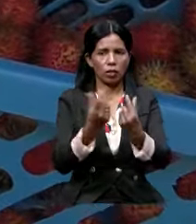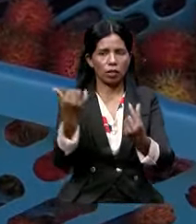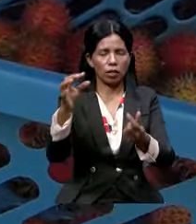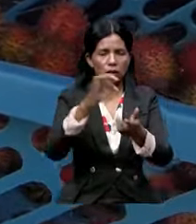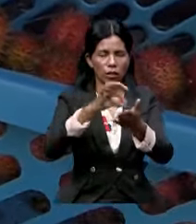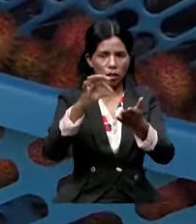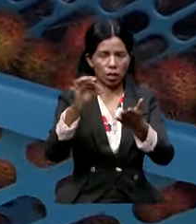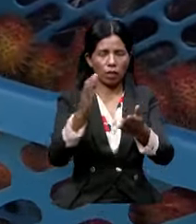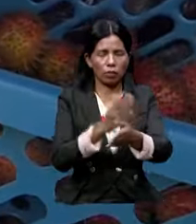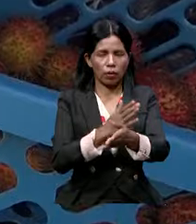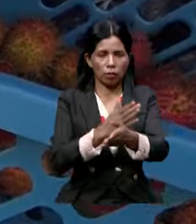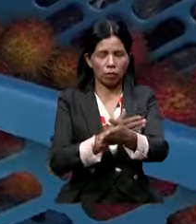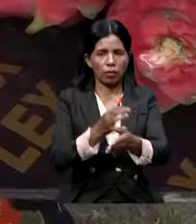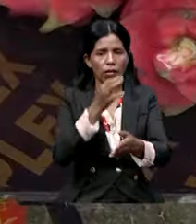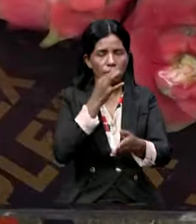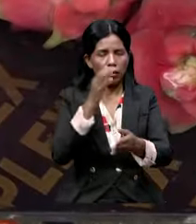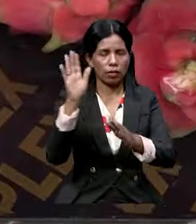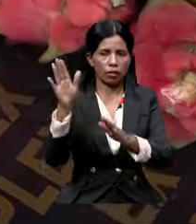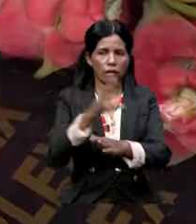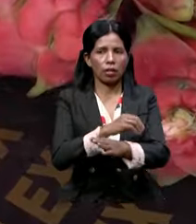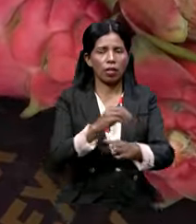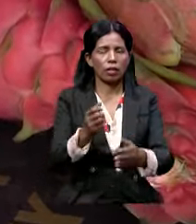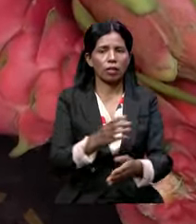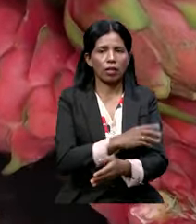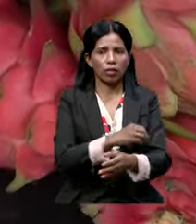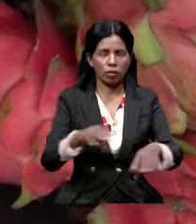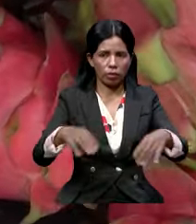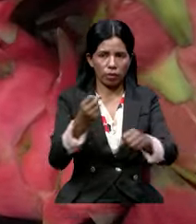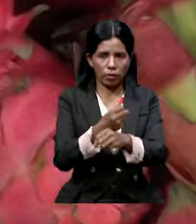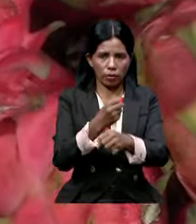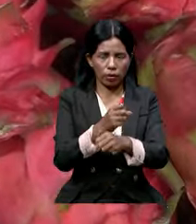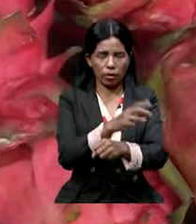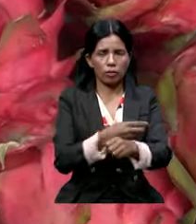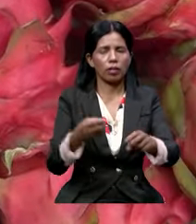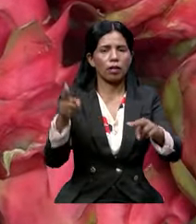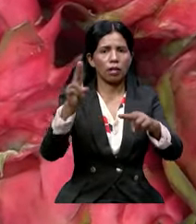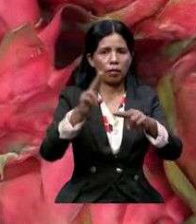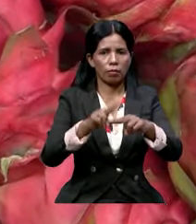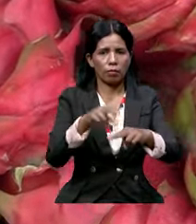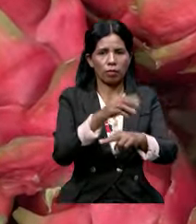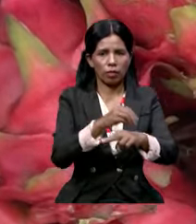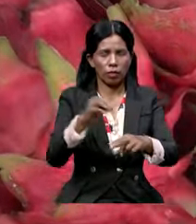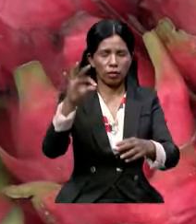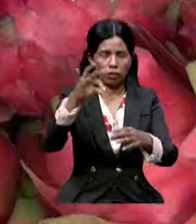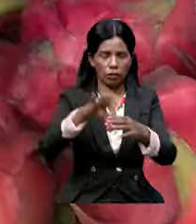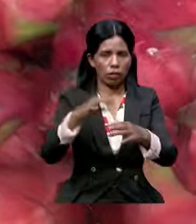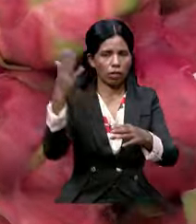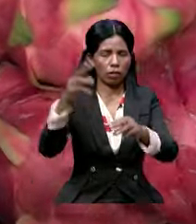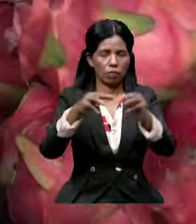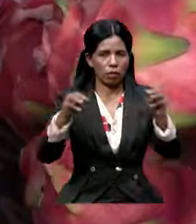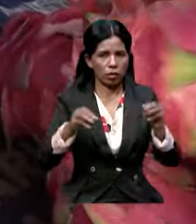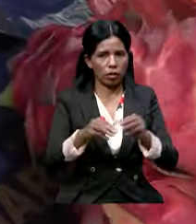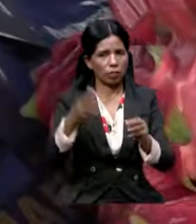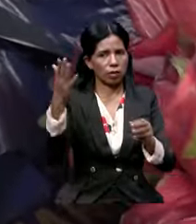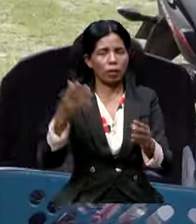resista onde promove produto local, no Nebe motiva produtor Sira, serviço Macas, onde aumenta a quantidade de produto local e município refere.